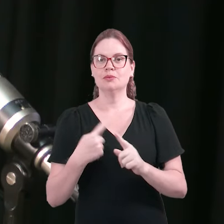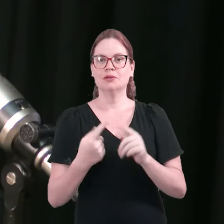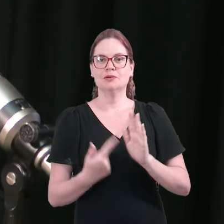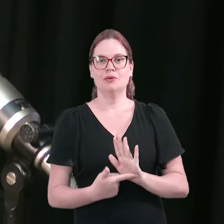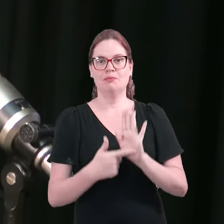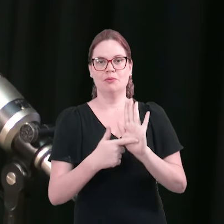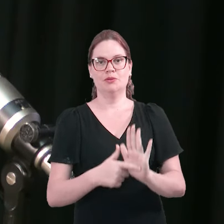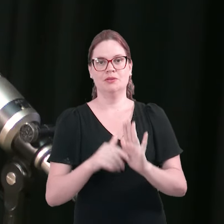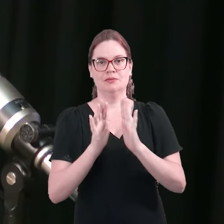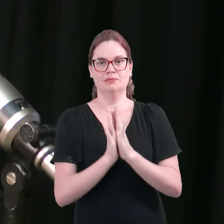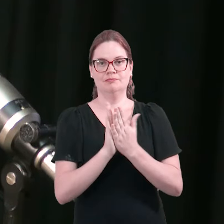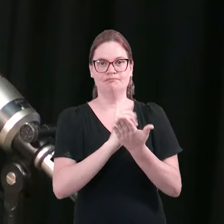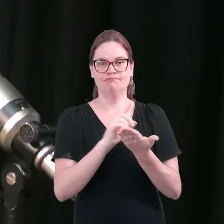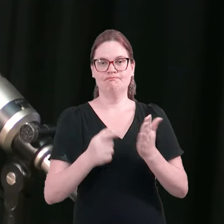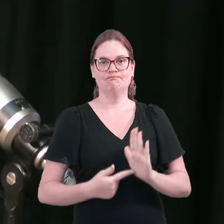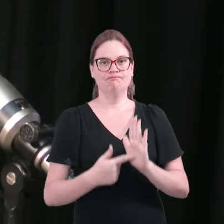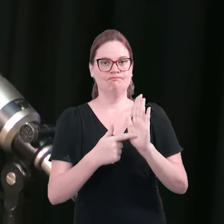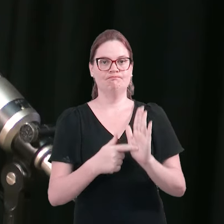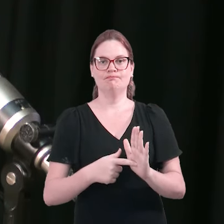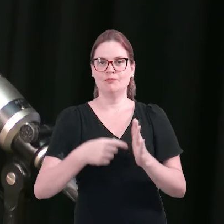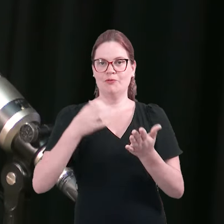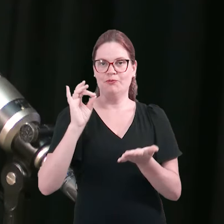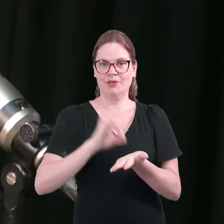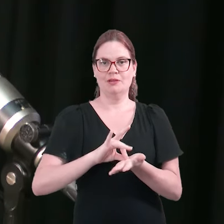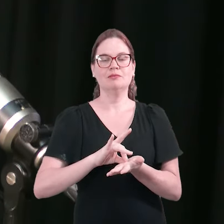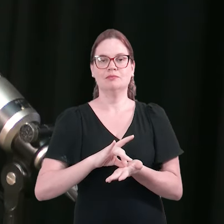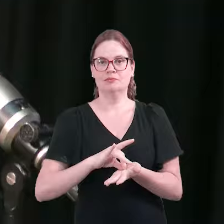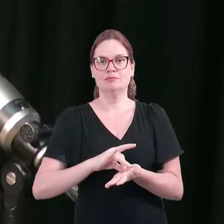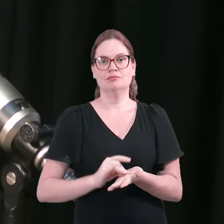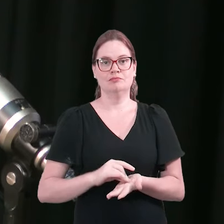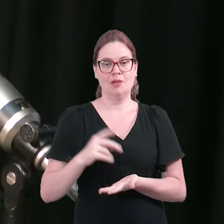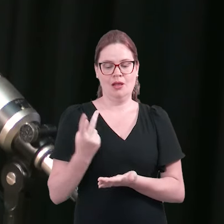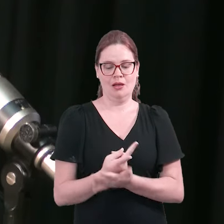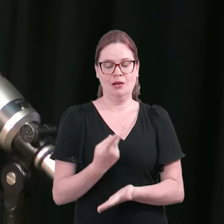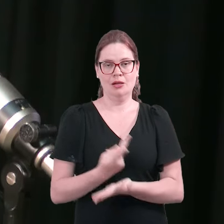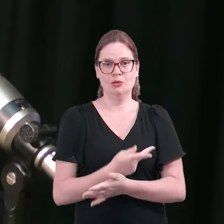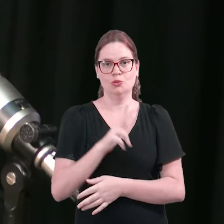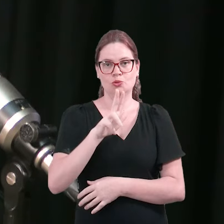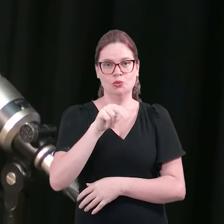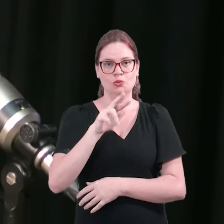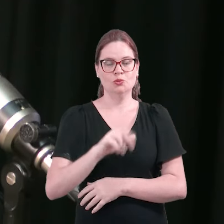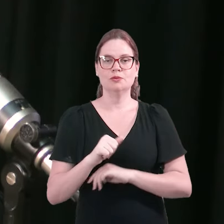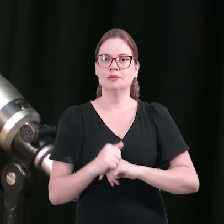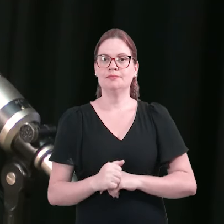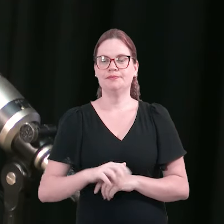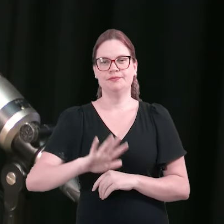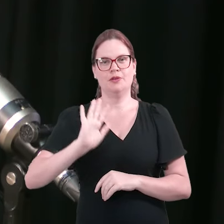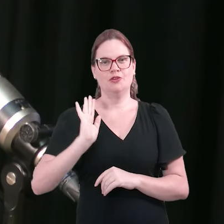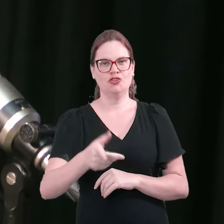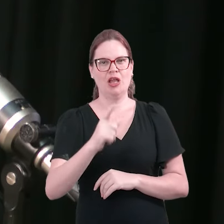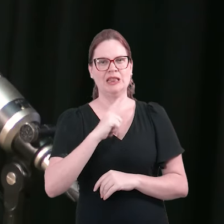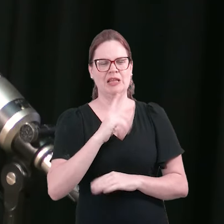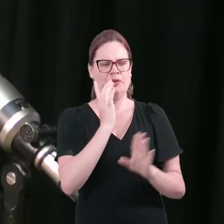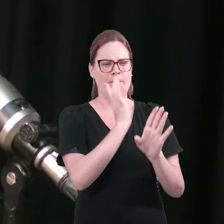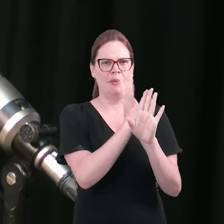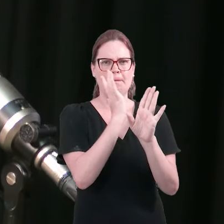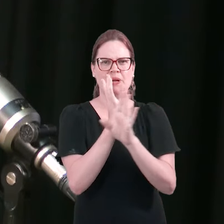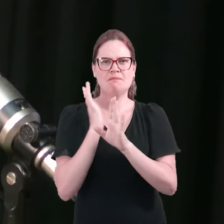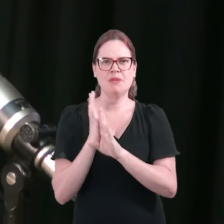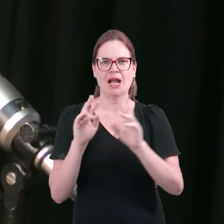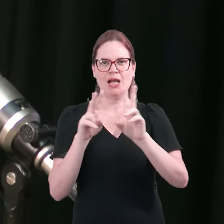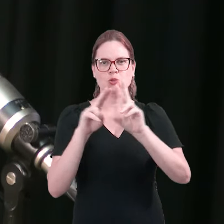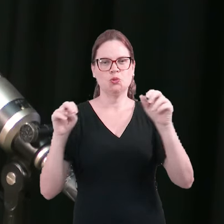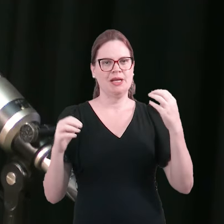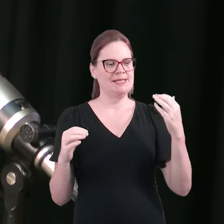mostrar a palavra de Deus como inerrante, a verdade absoluta. Há muitos acontecimentos, muitas descobertas